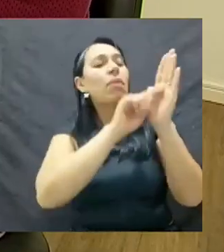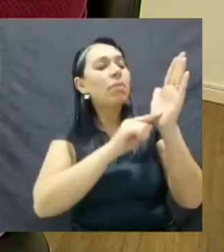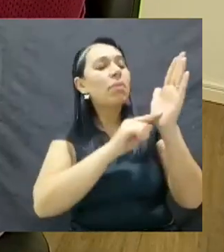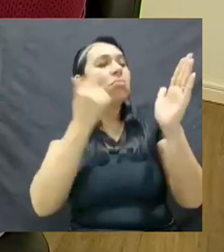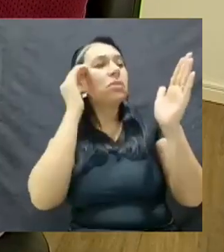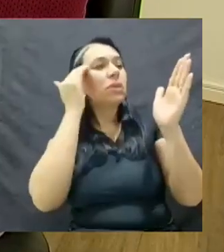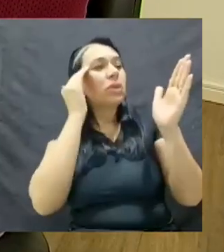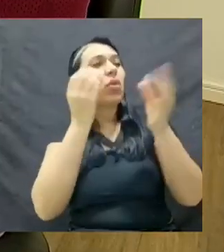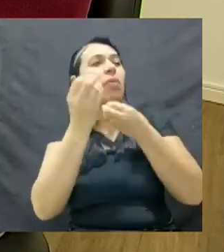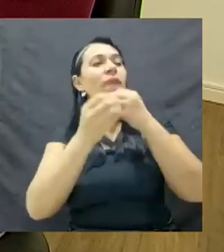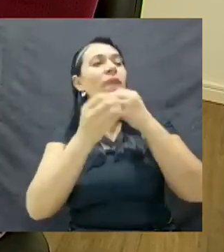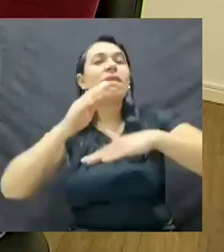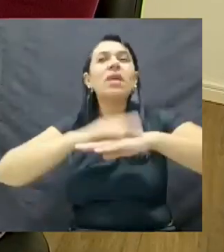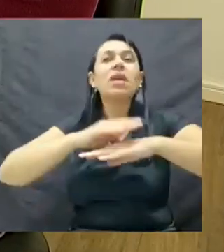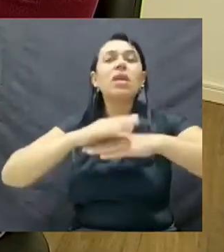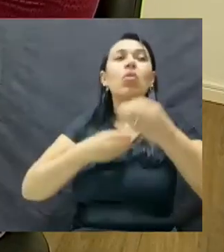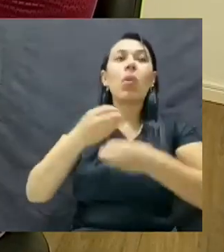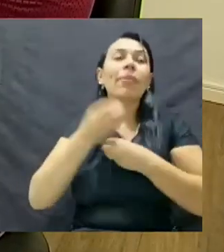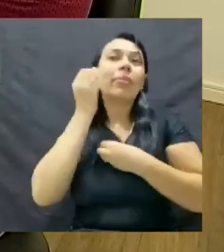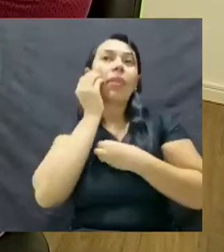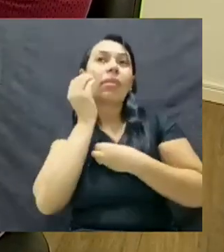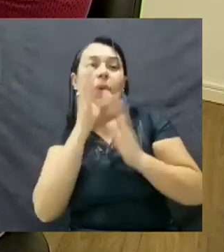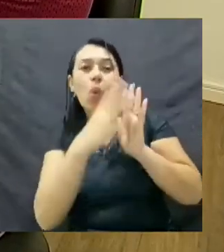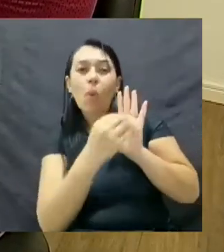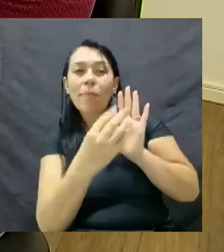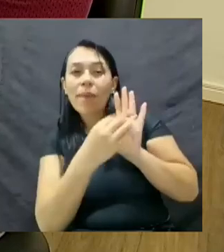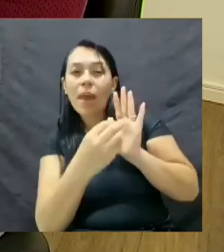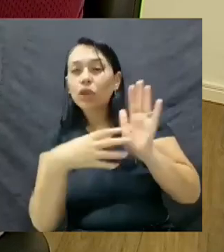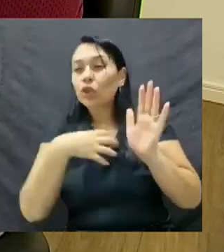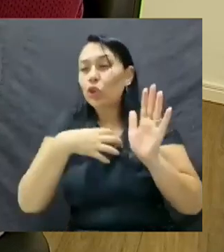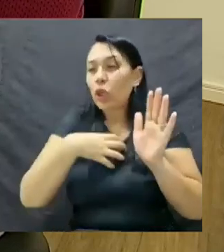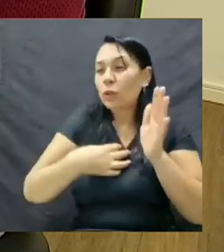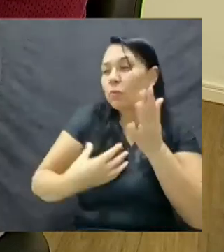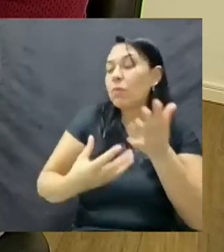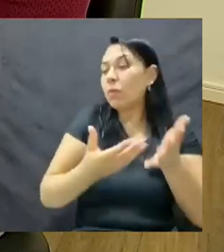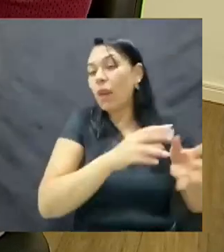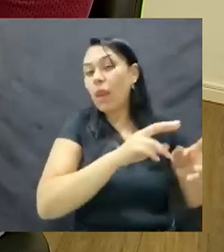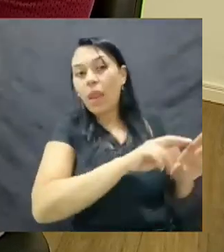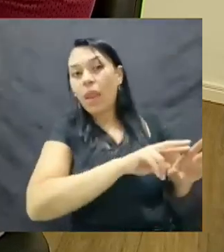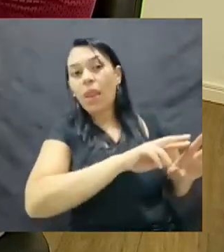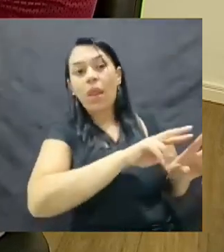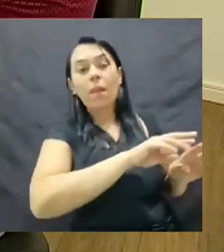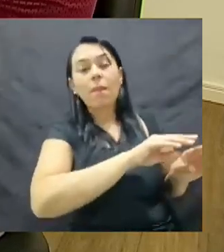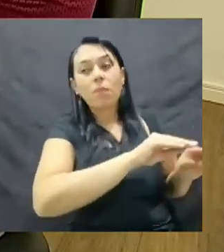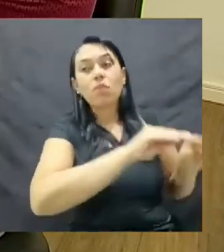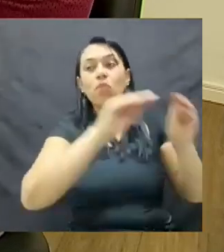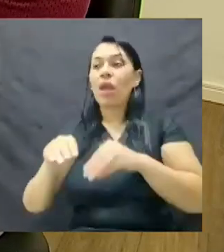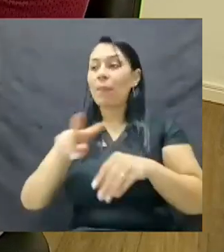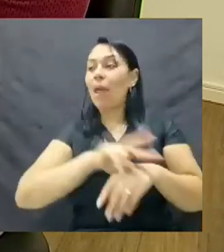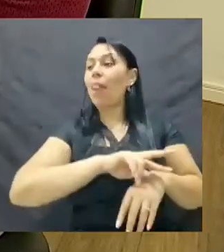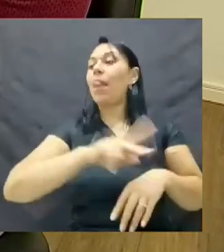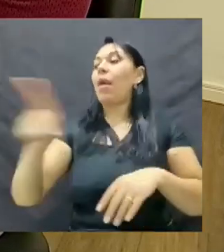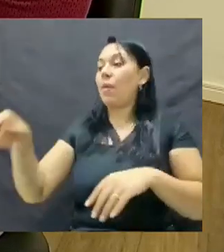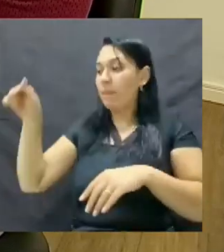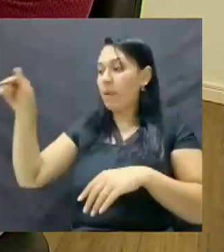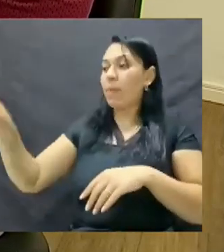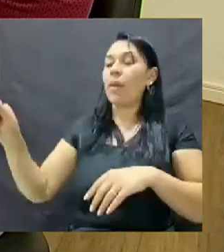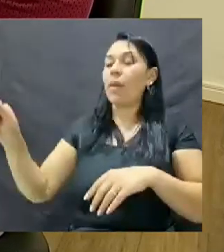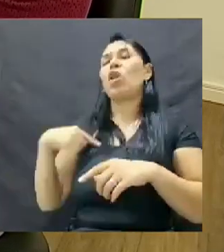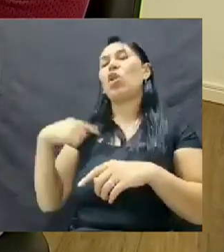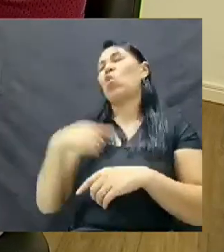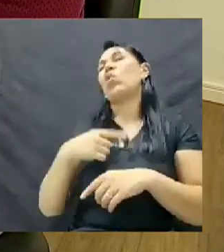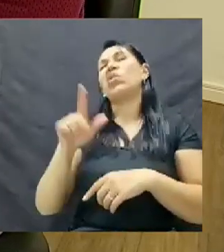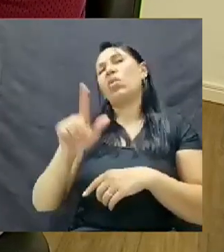tentar imitar, copiar, pegar o que a gente fez de bom. É claro que a gente tem muito que evoluir ainda, sabe, principalmente na